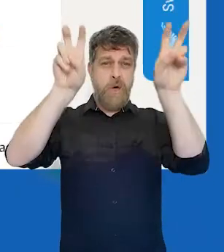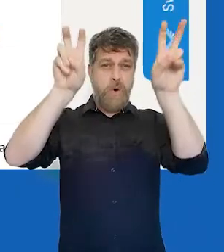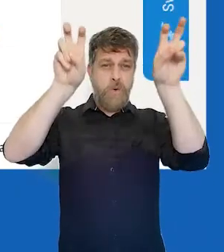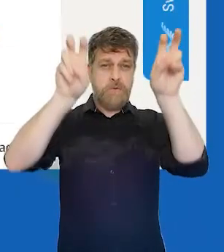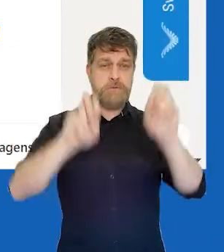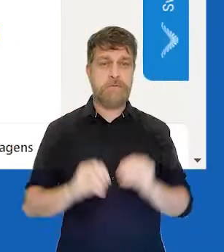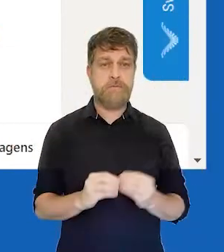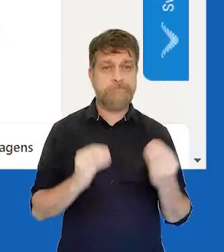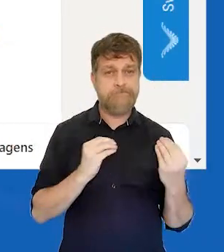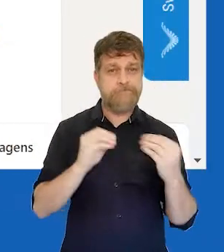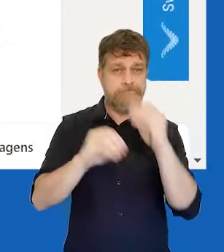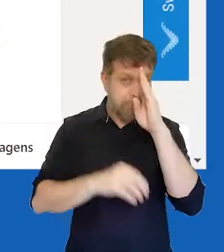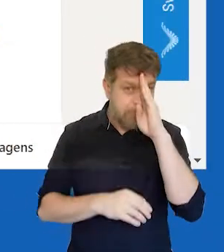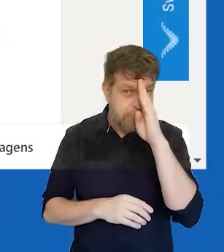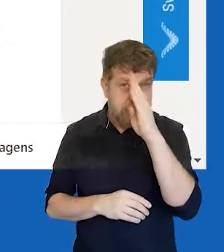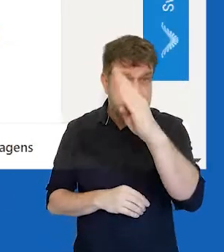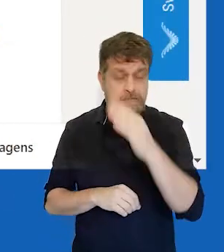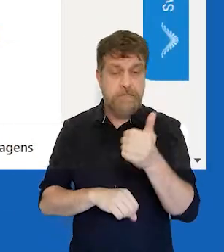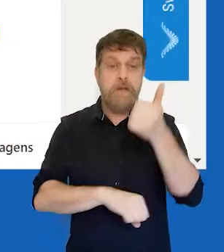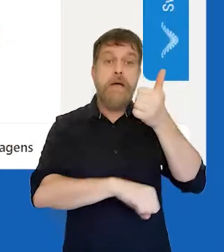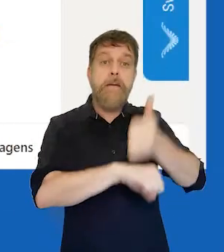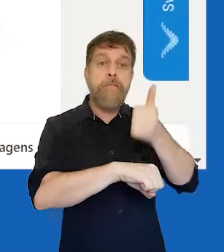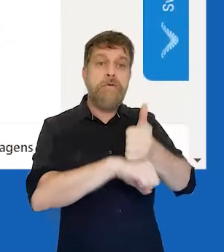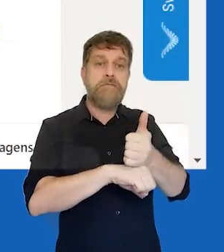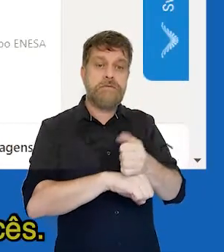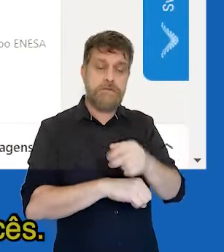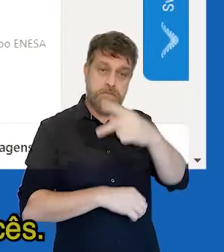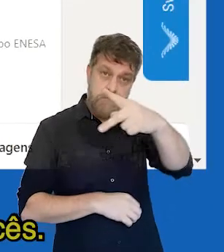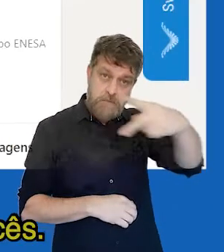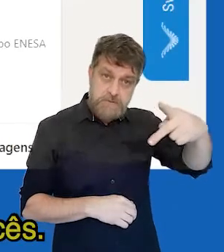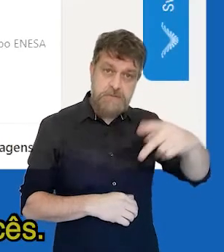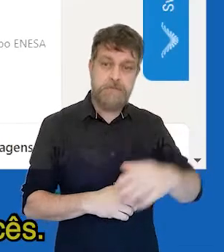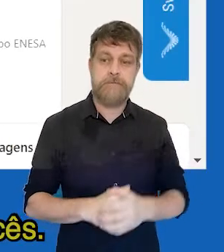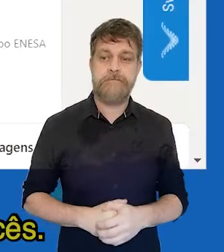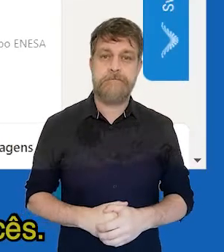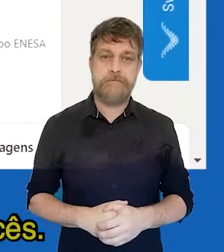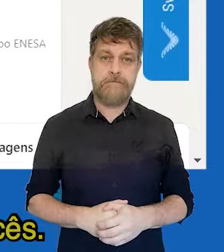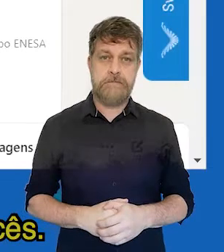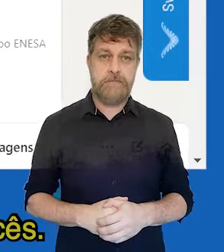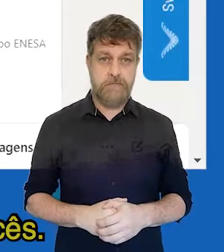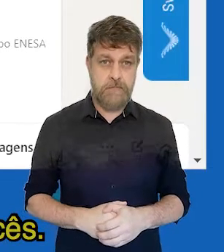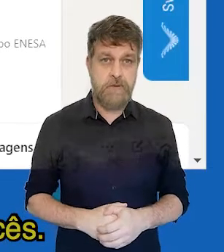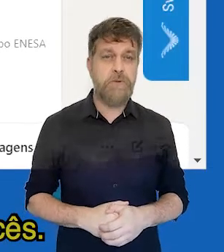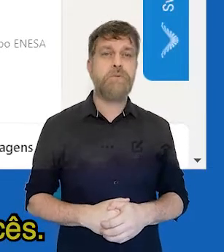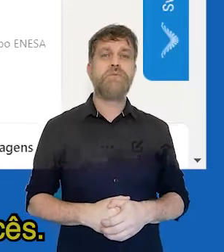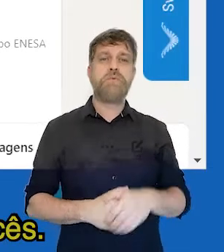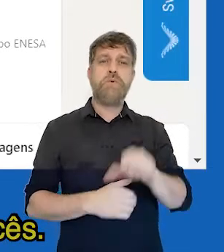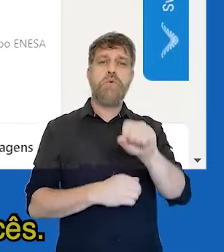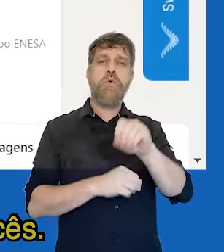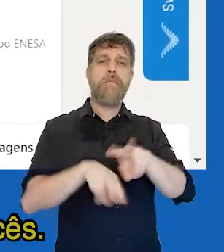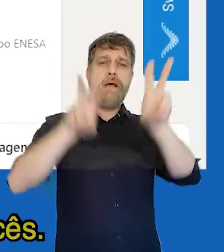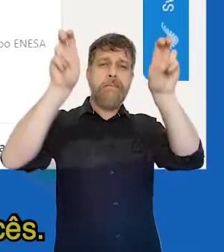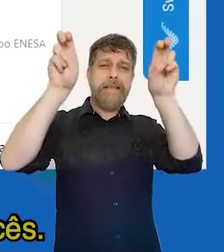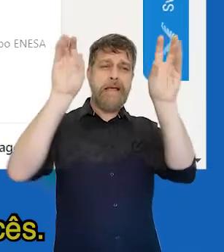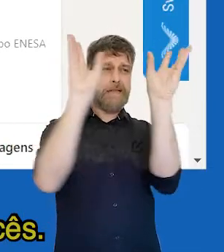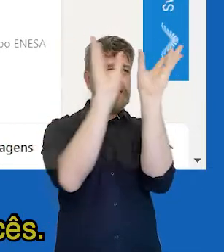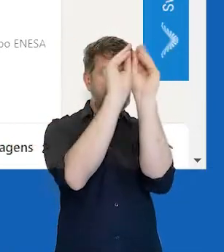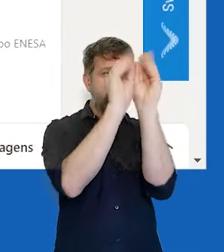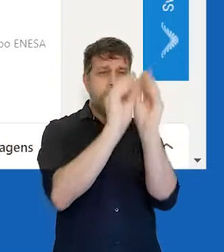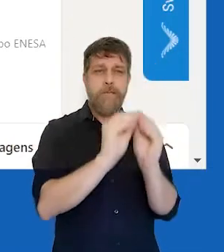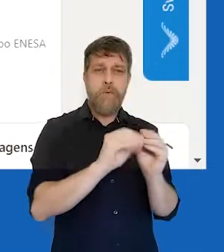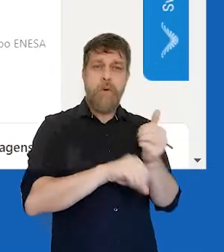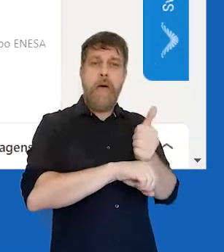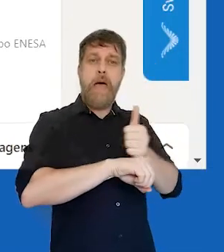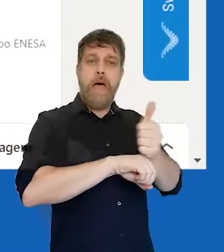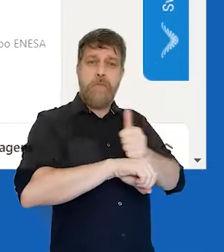direcionar melhor de acordo com a profissão de vocês é uma bola dela pessoal na parte do sobre é basicamente um resumo profissional de